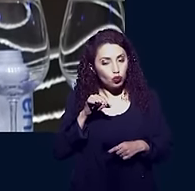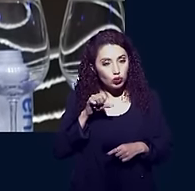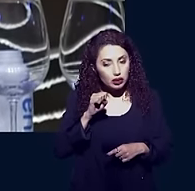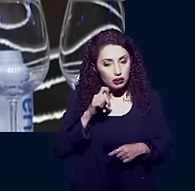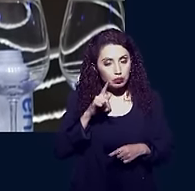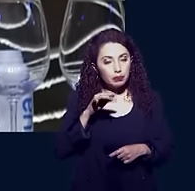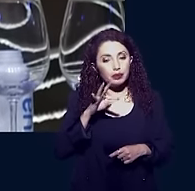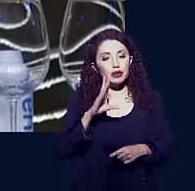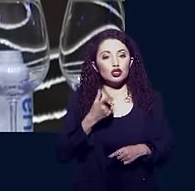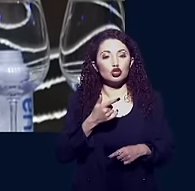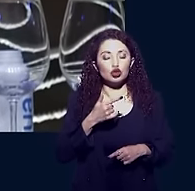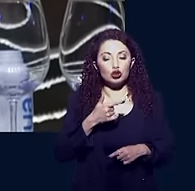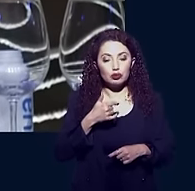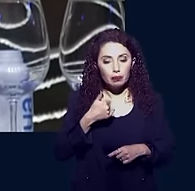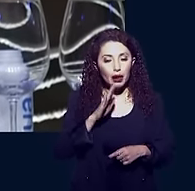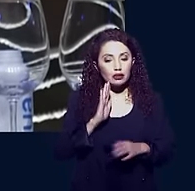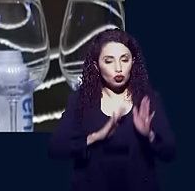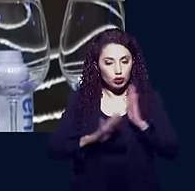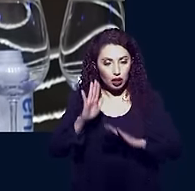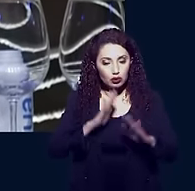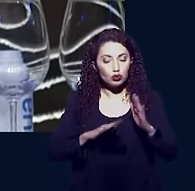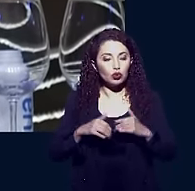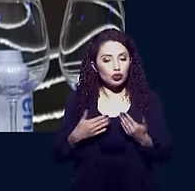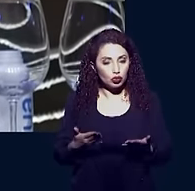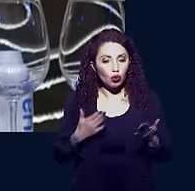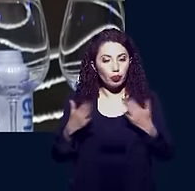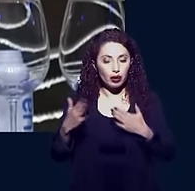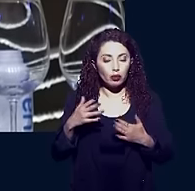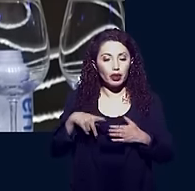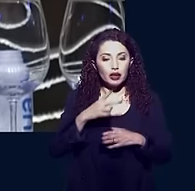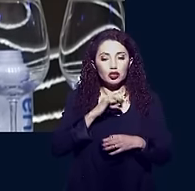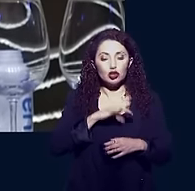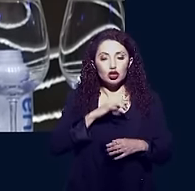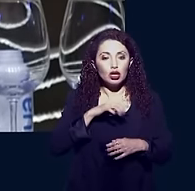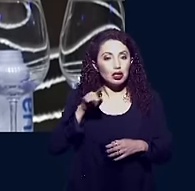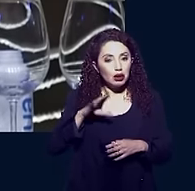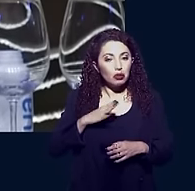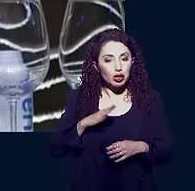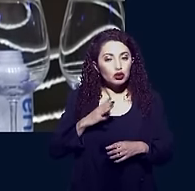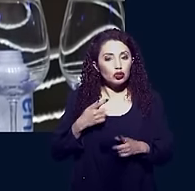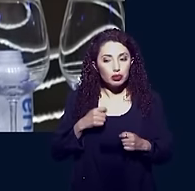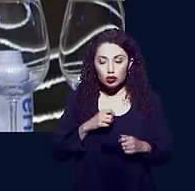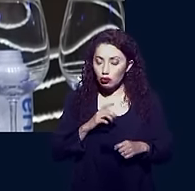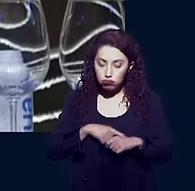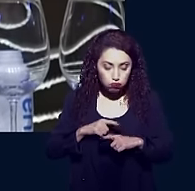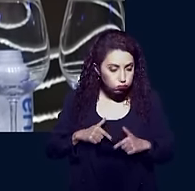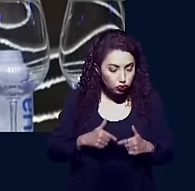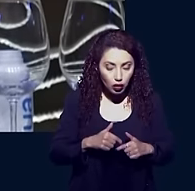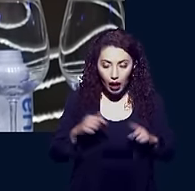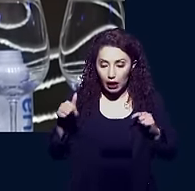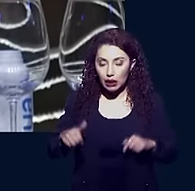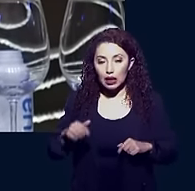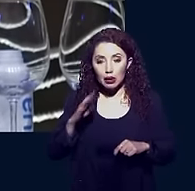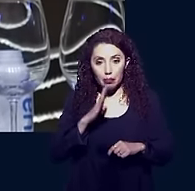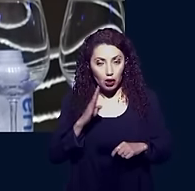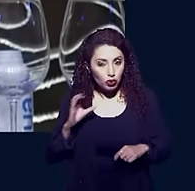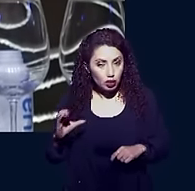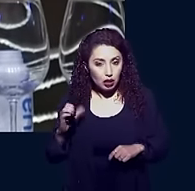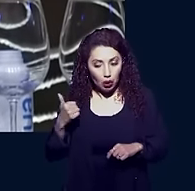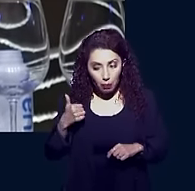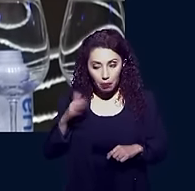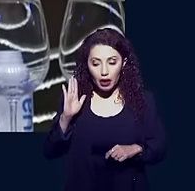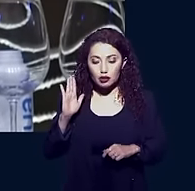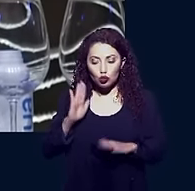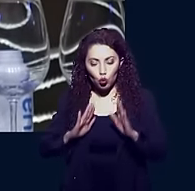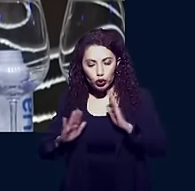exemplo do Chile na ponta oposta onde o banco central foi muito corajoso e teve que ser reativo aqui o nosso Banco Central tá sendo mais cauteloso tá